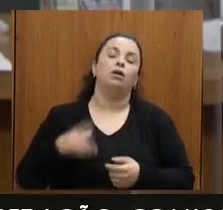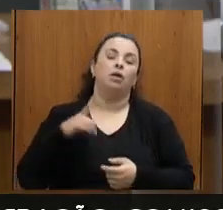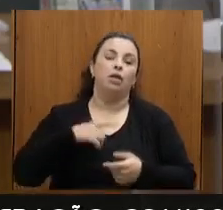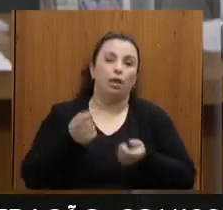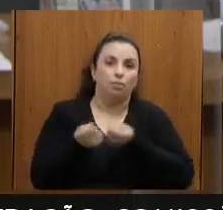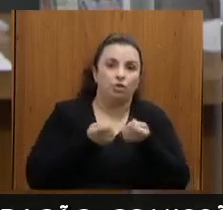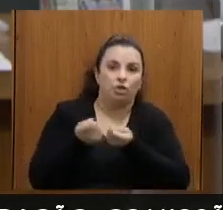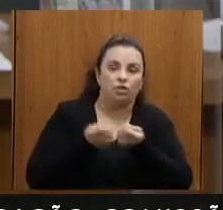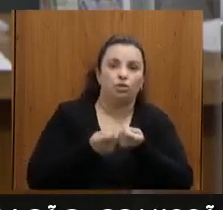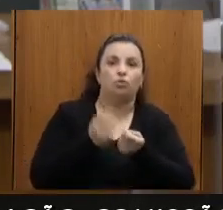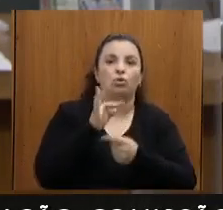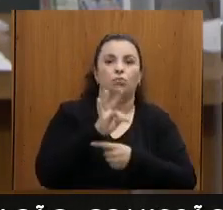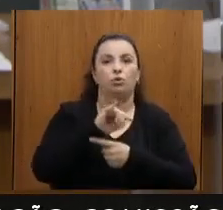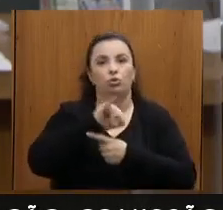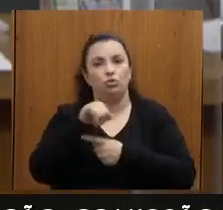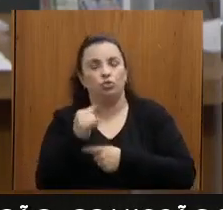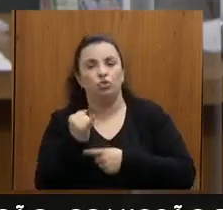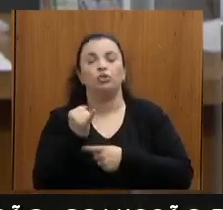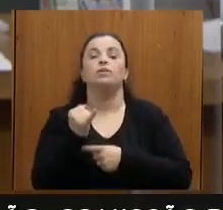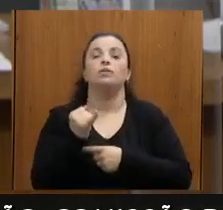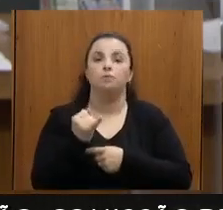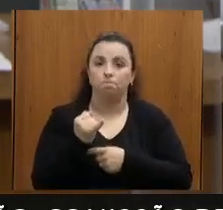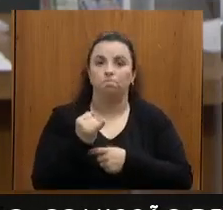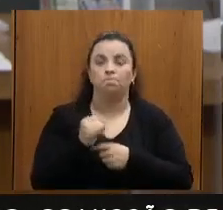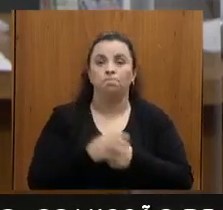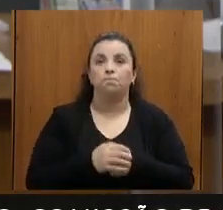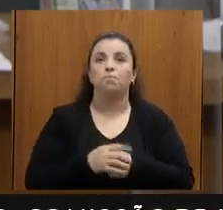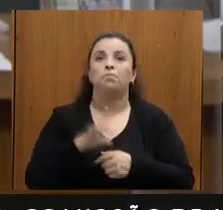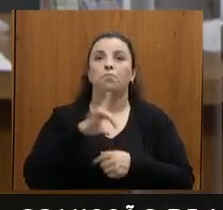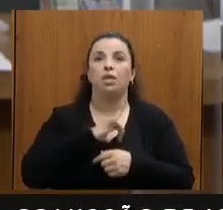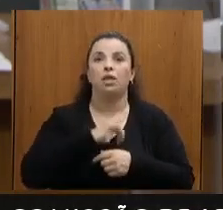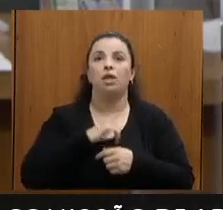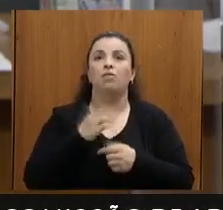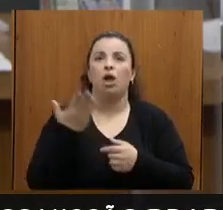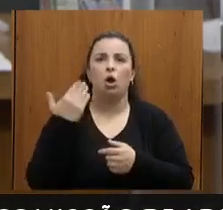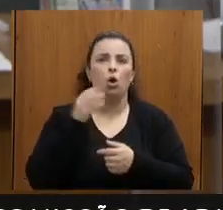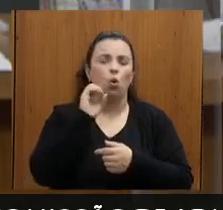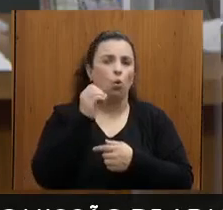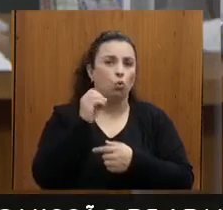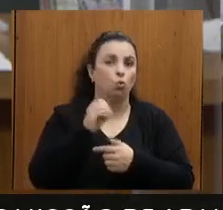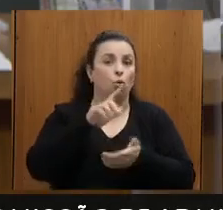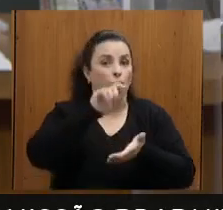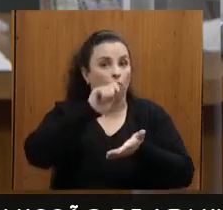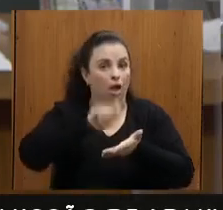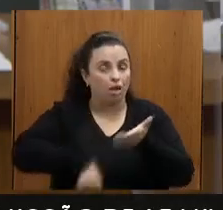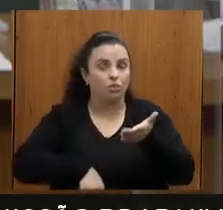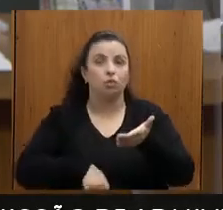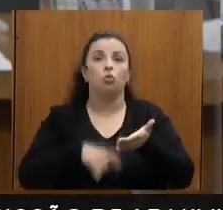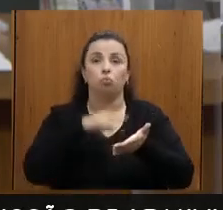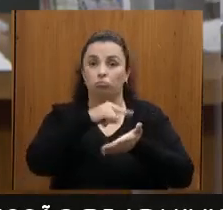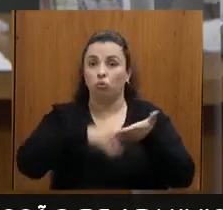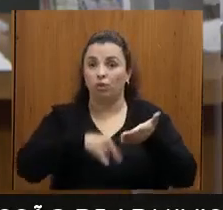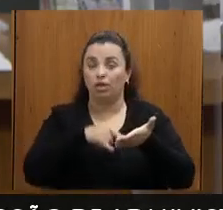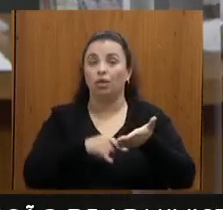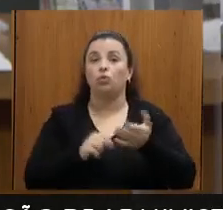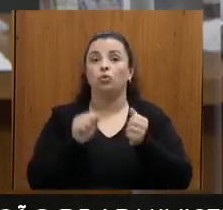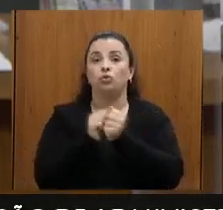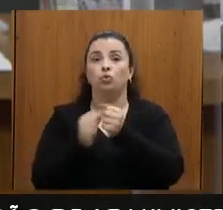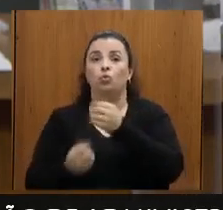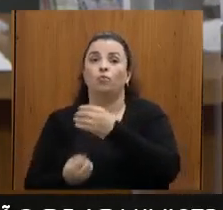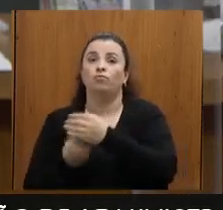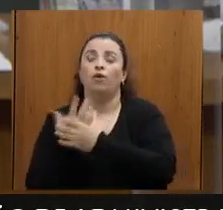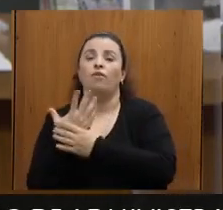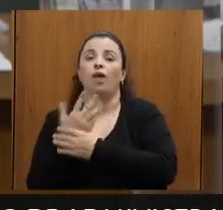R$ 37 bilhões. Assinamos agora, em outubro de 2021, o contrato com a Fundação Getúlio Vargas, que será